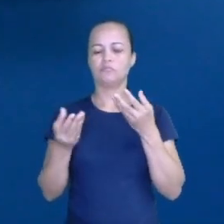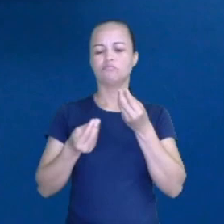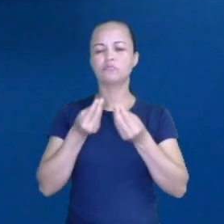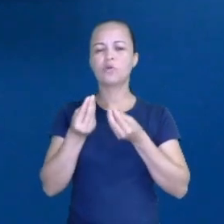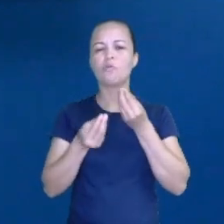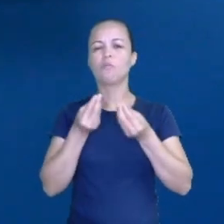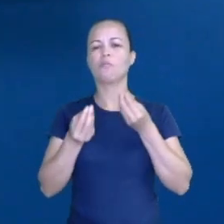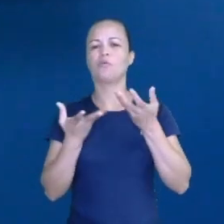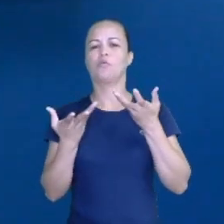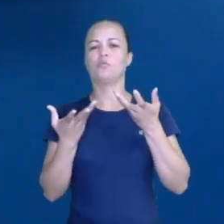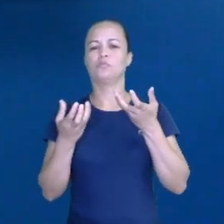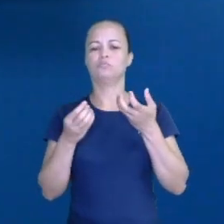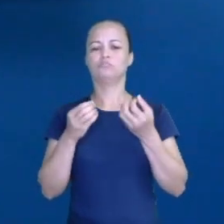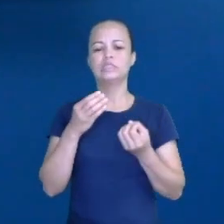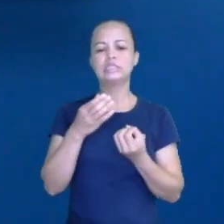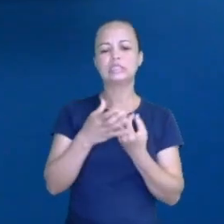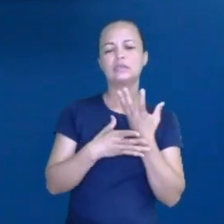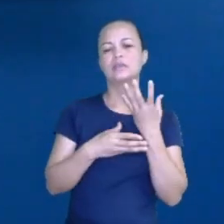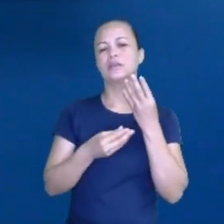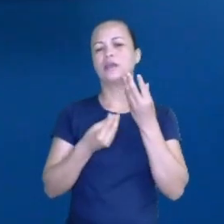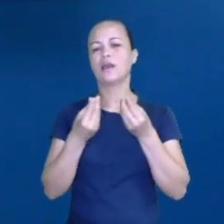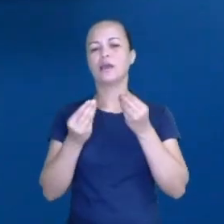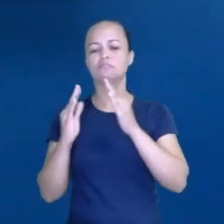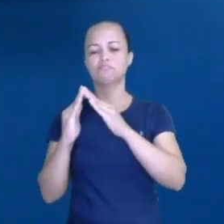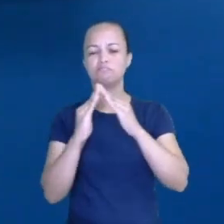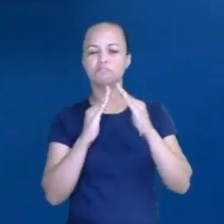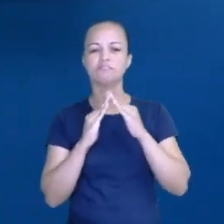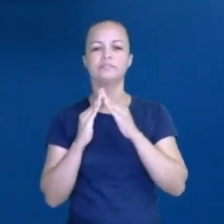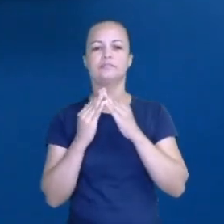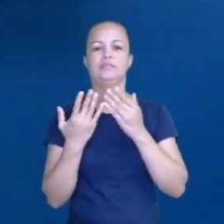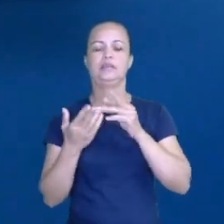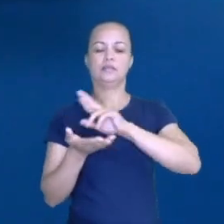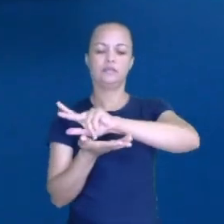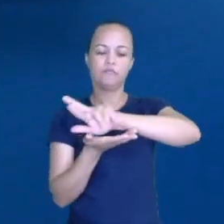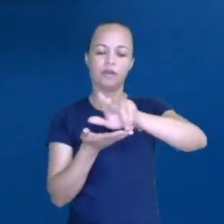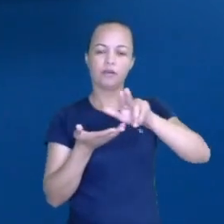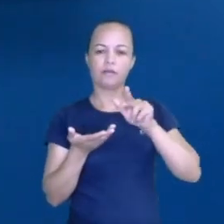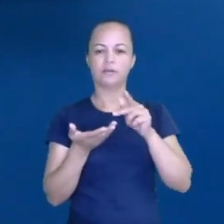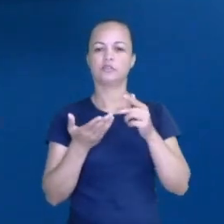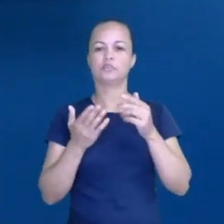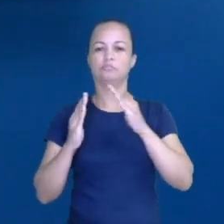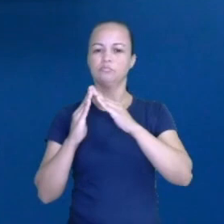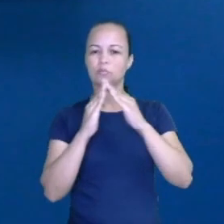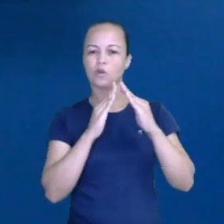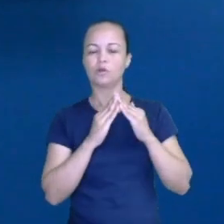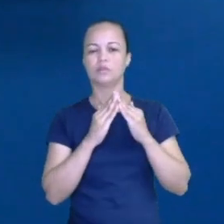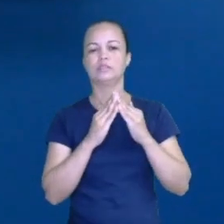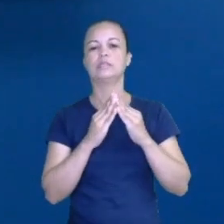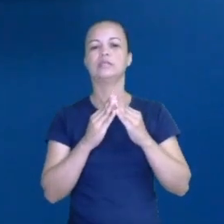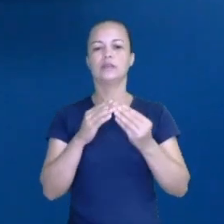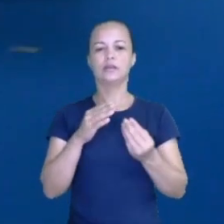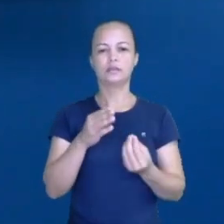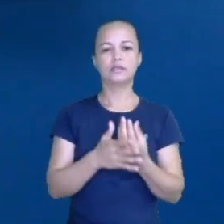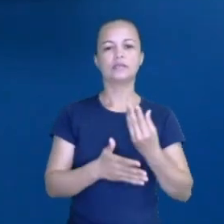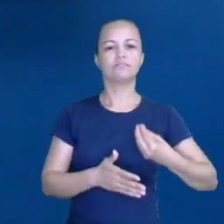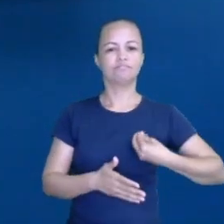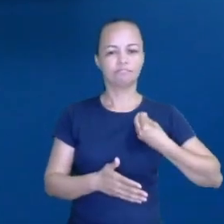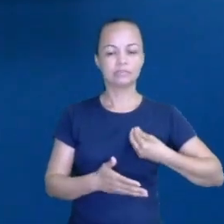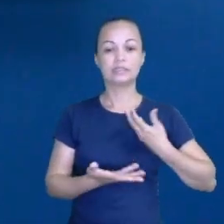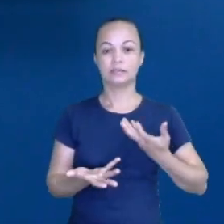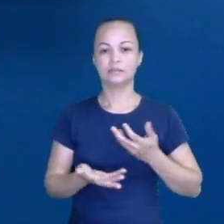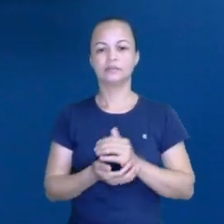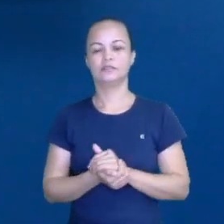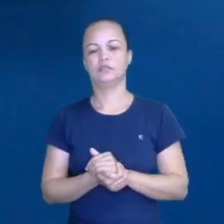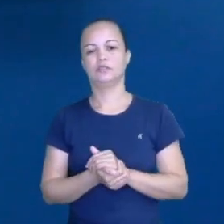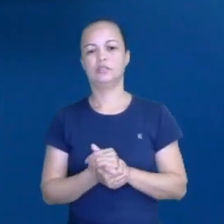de como se cria as moradias, os diferentes tipos de moradias que possam se existir. Então,